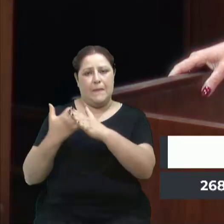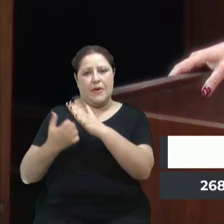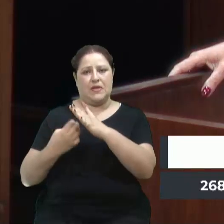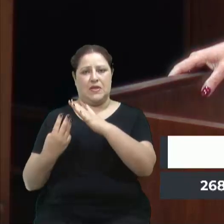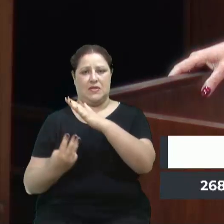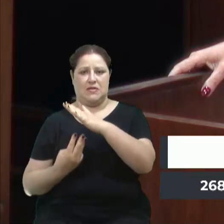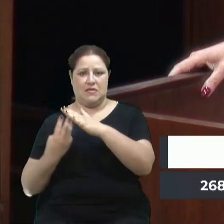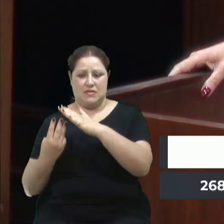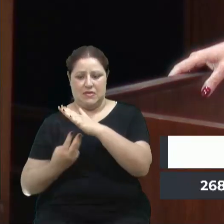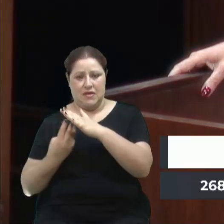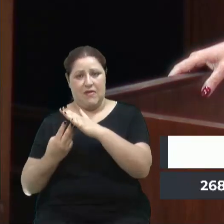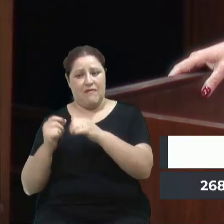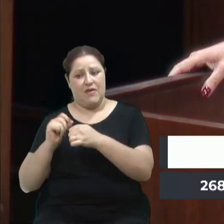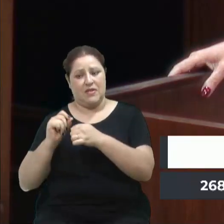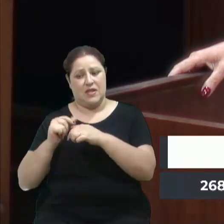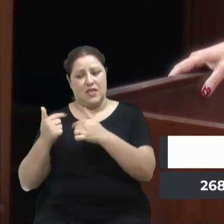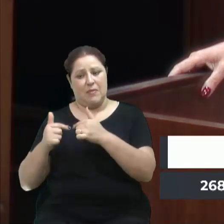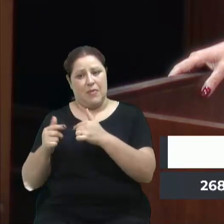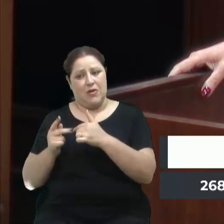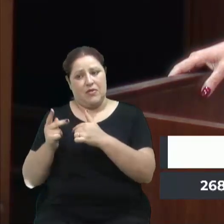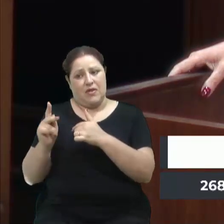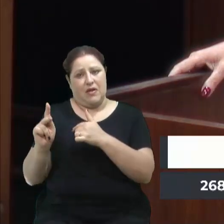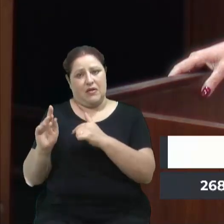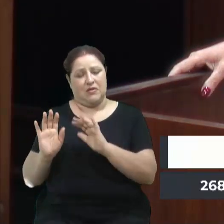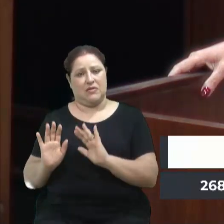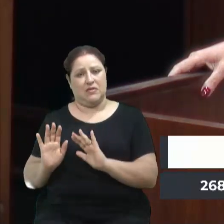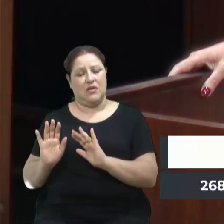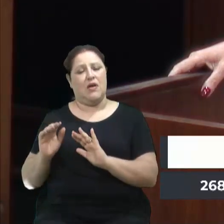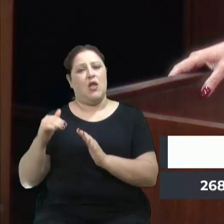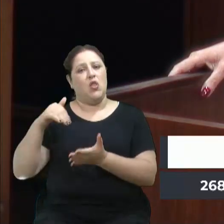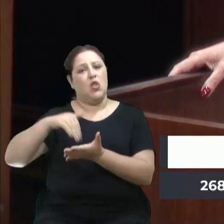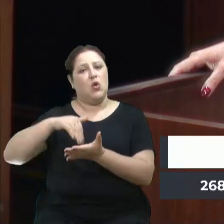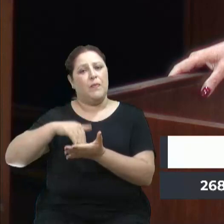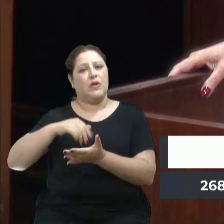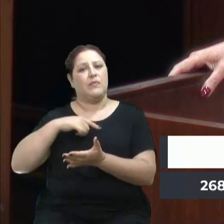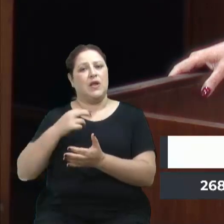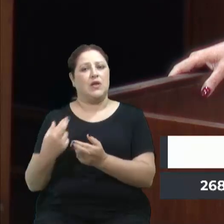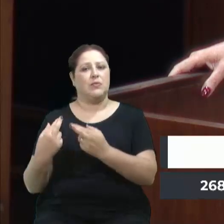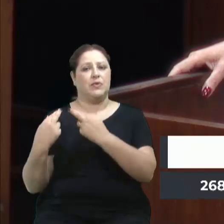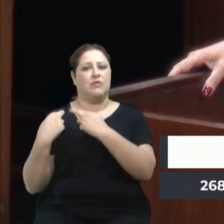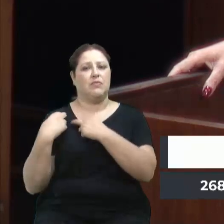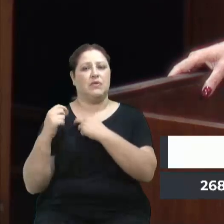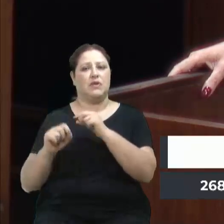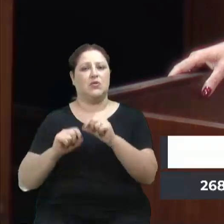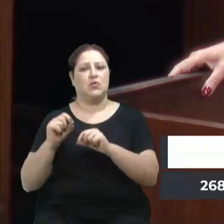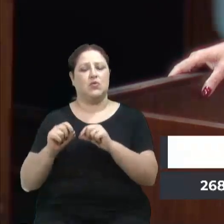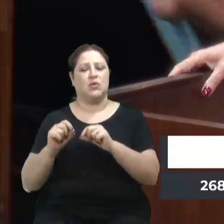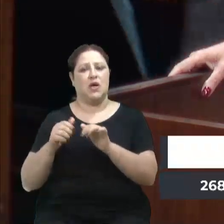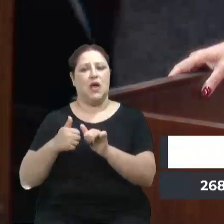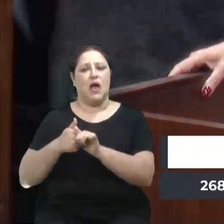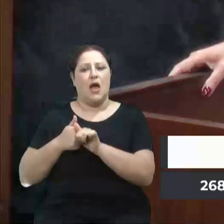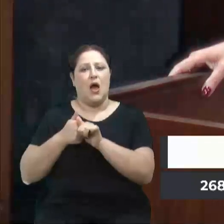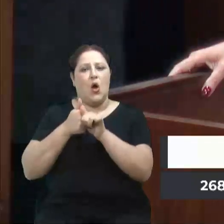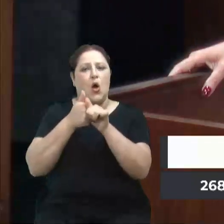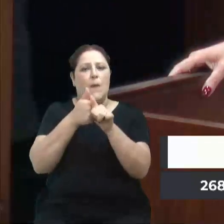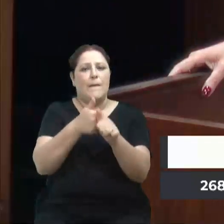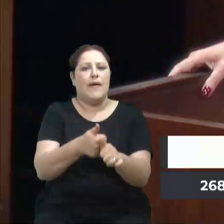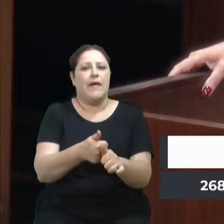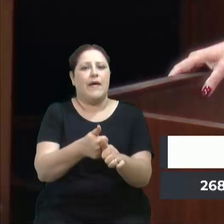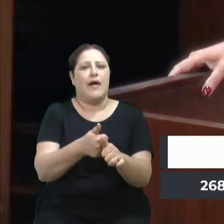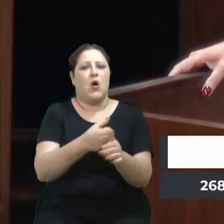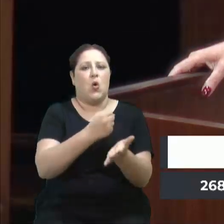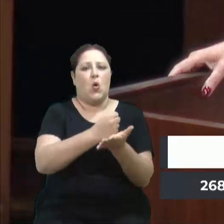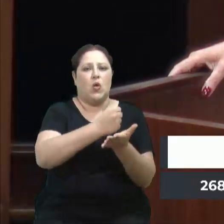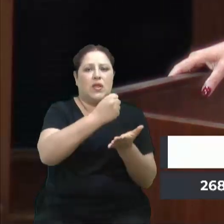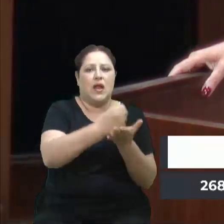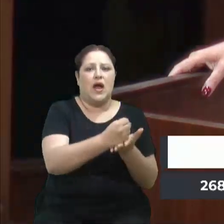deveria ser seu. Elas têm, no mínimo, a responsabilidade de acompanhar a execução do